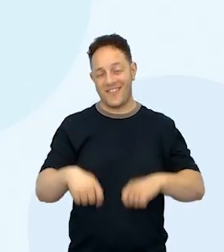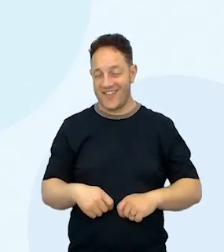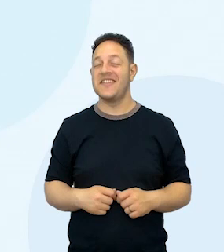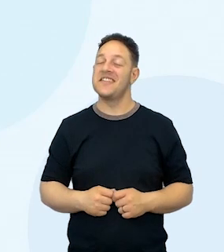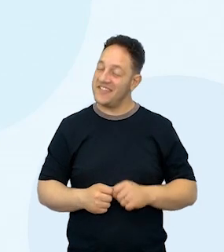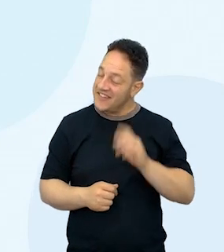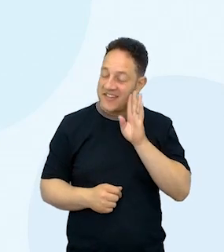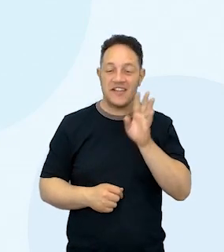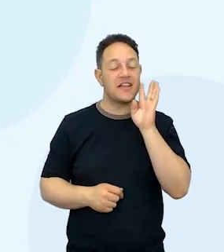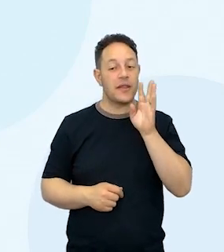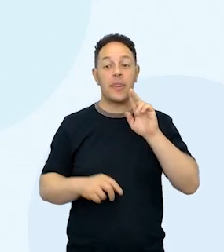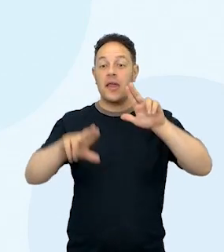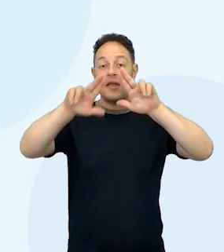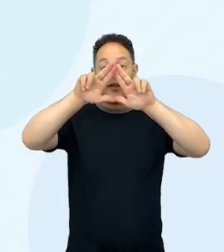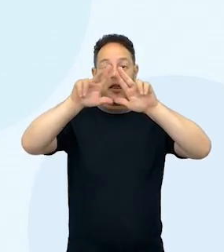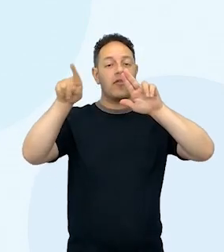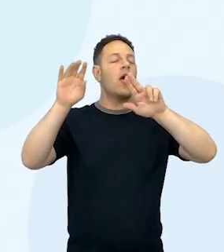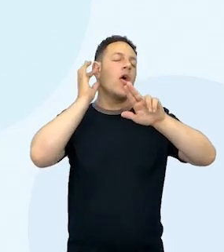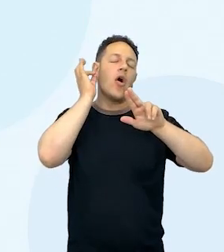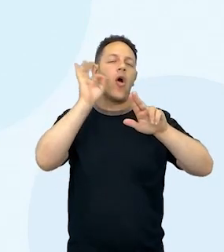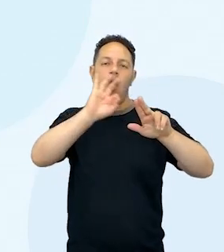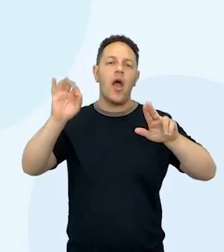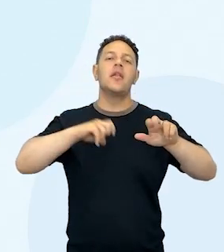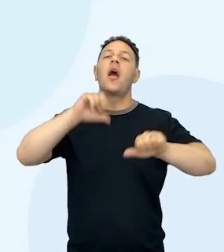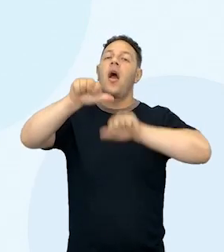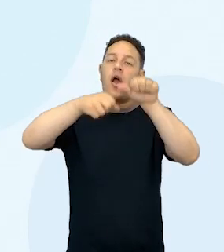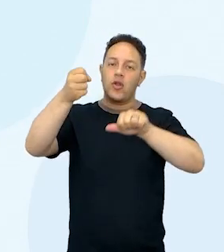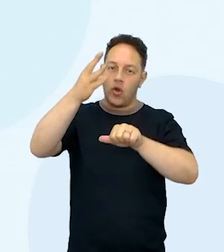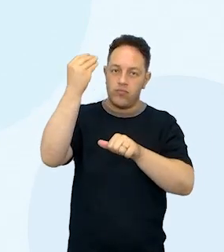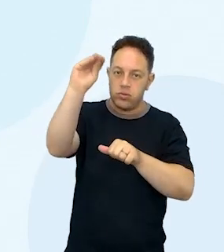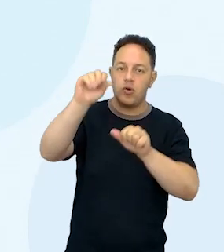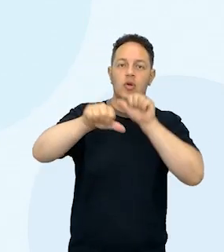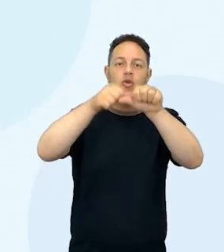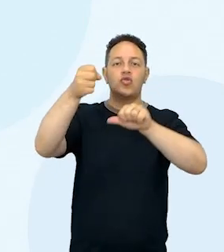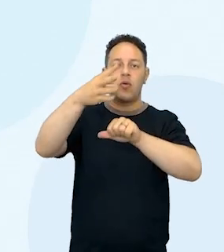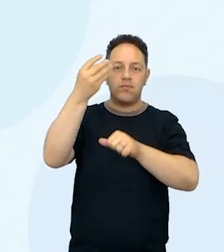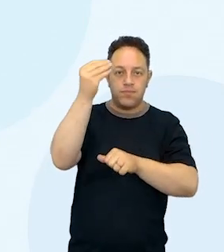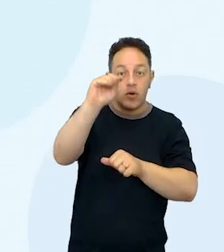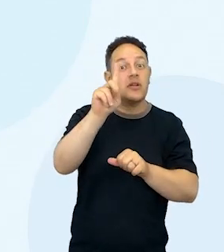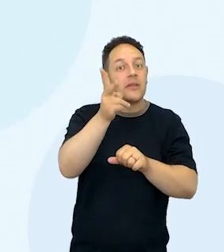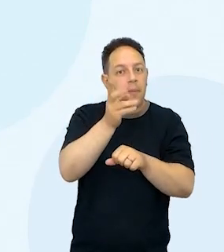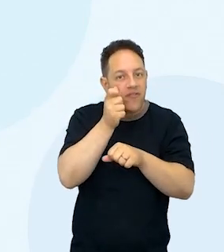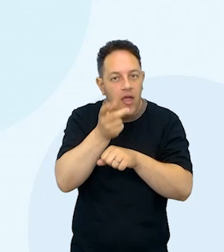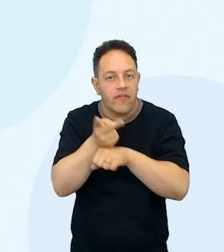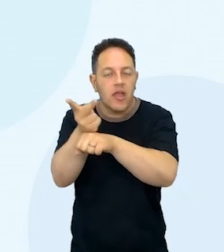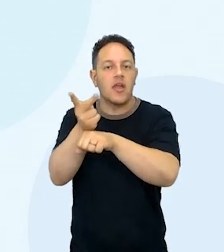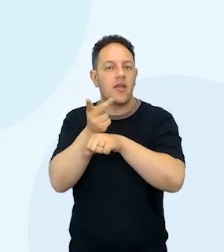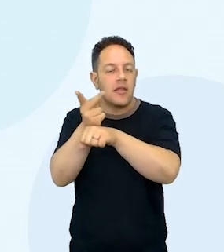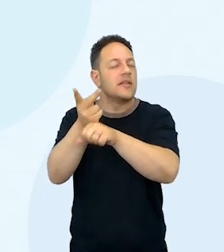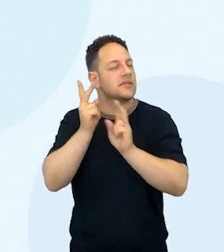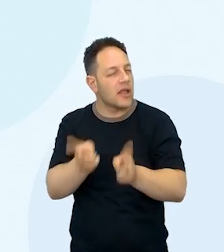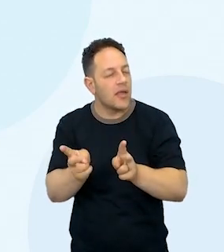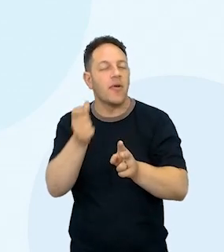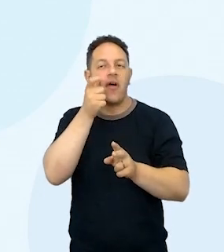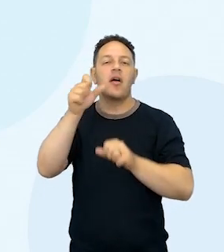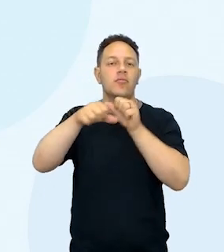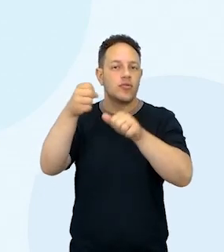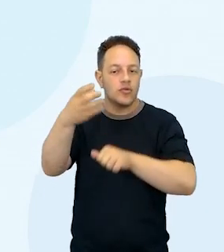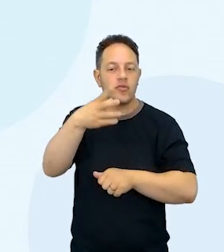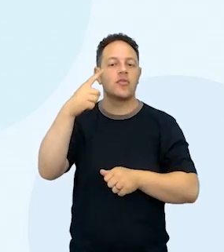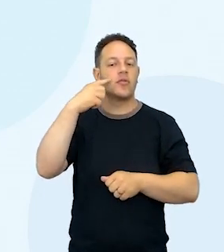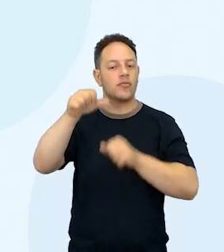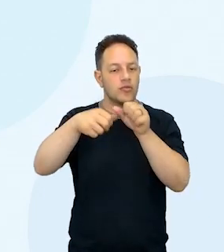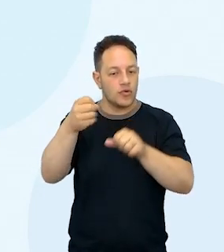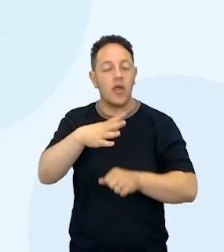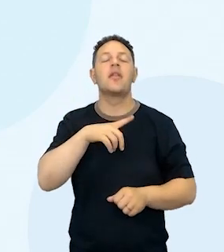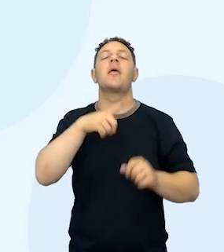legal. É um drive, gente, que vai sendo atualizado com frequência. Então, por favor, deem uma olhada que vale muito a pena. Tem também os